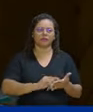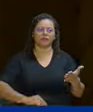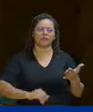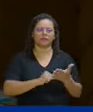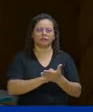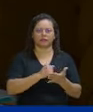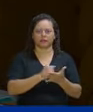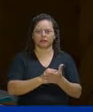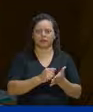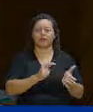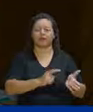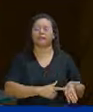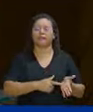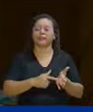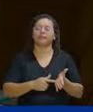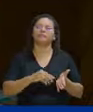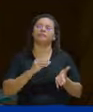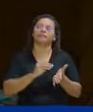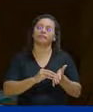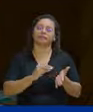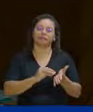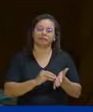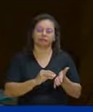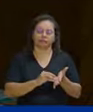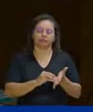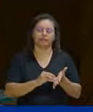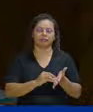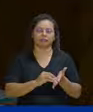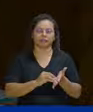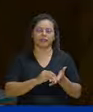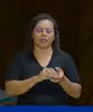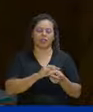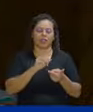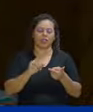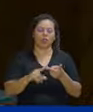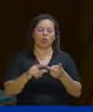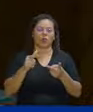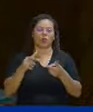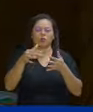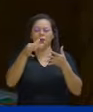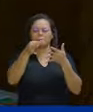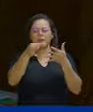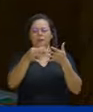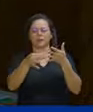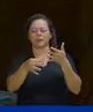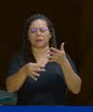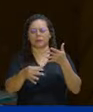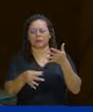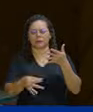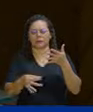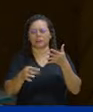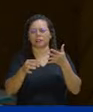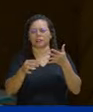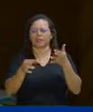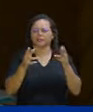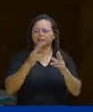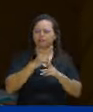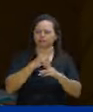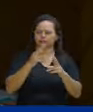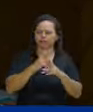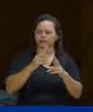de serviço do escritório de contabilidade e de descrição detalhada e concreta das atividades